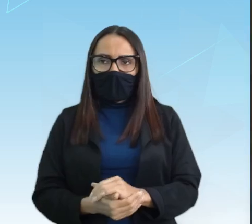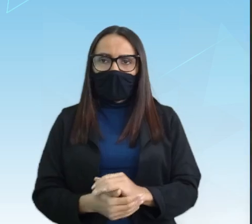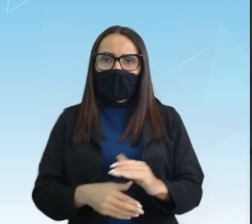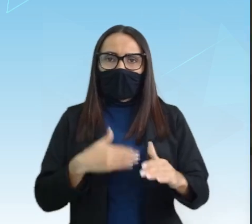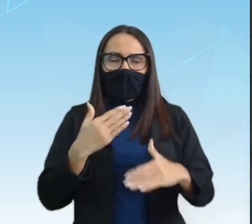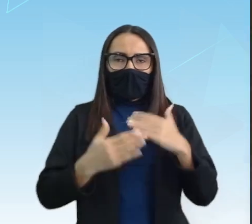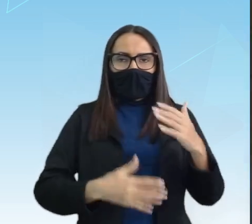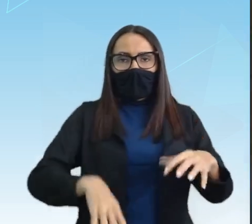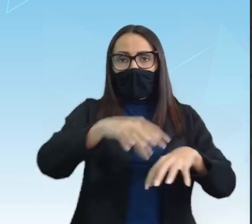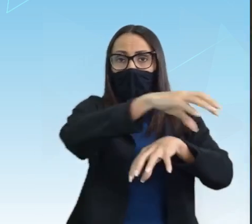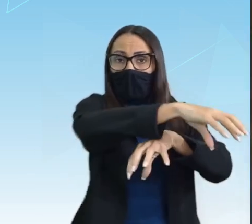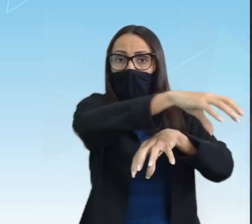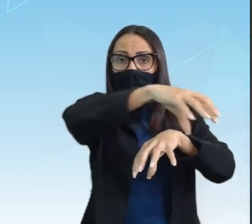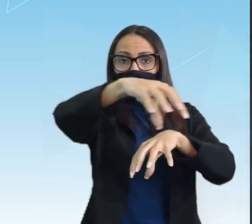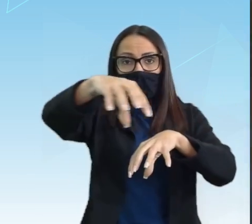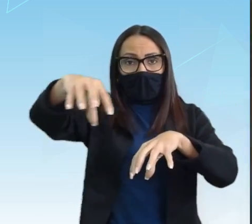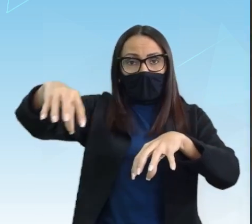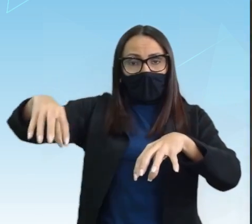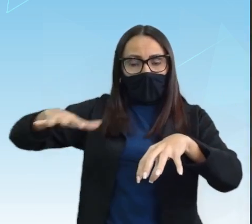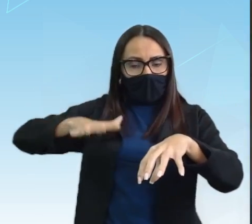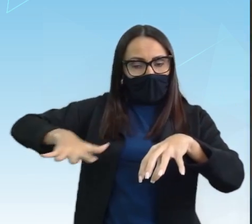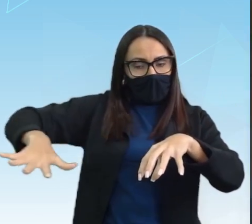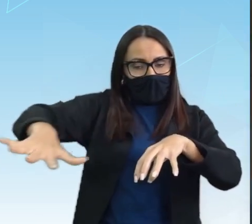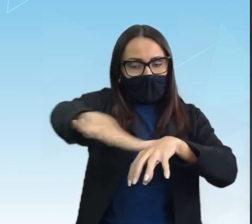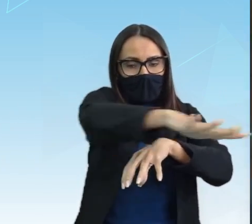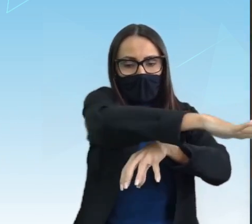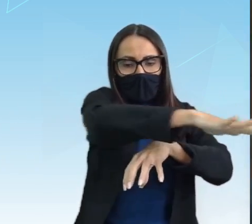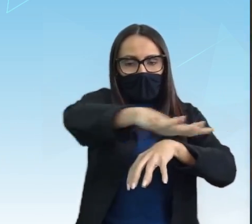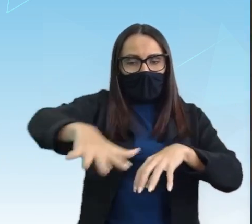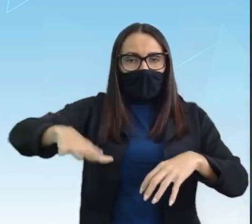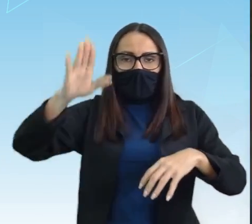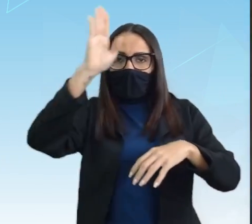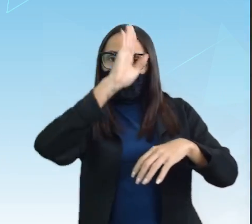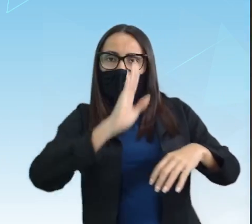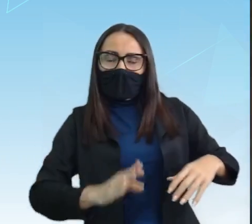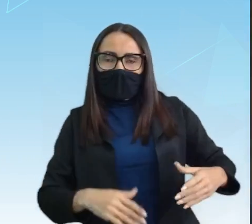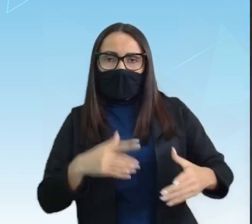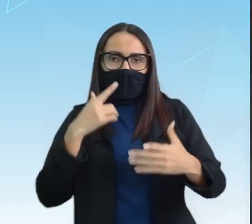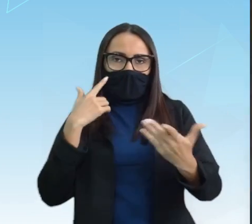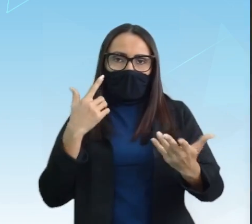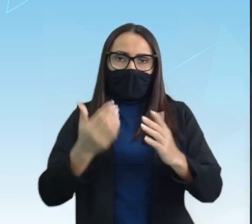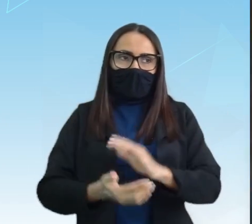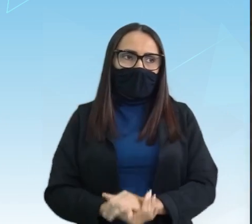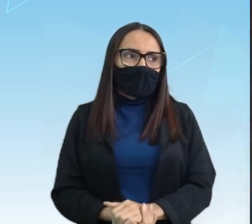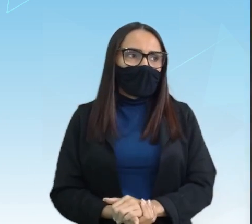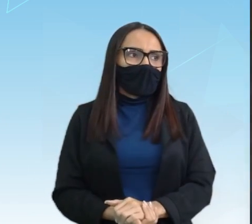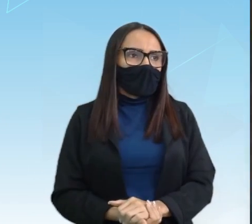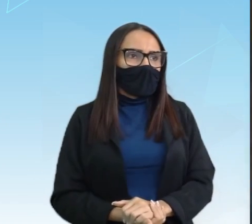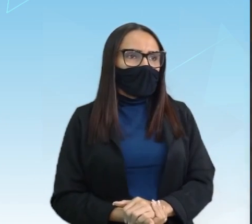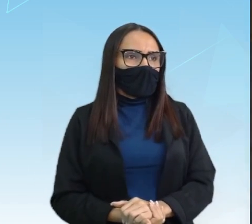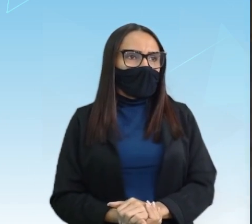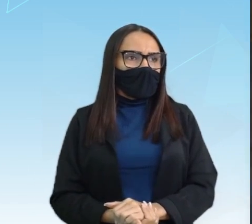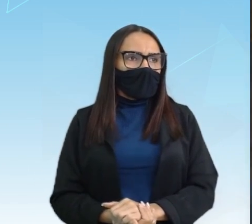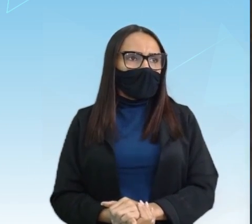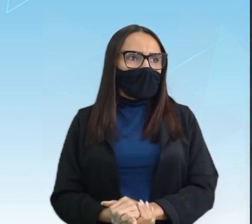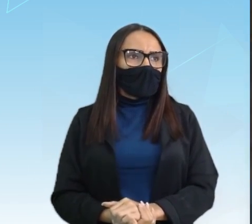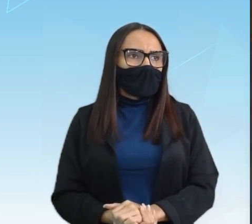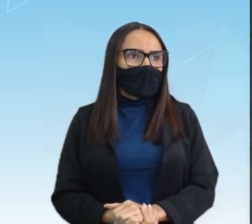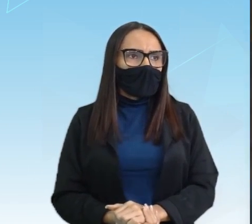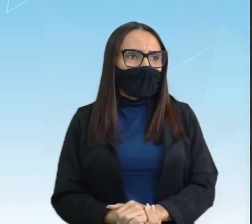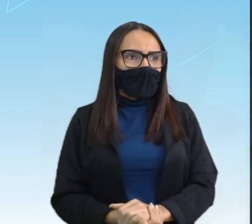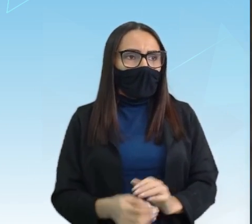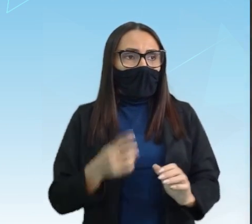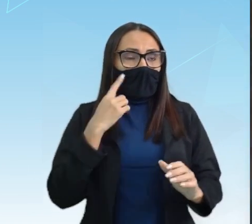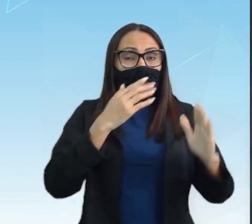ao redor, no litoral brasileiro, né? Por isso que é o Nordeste, o Sudeste e o Sul, tá bom? Aí